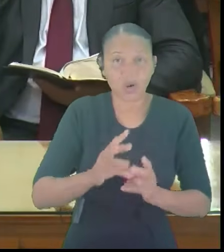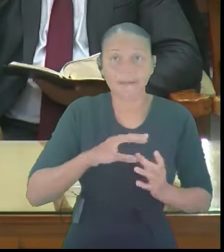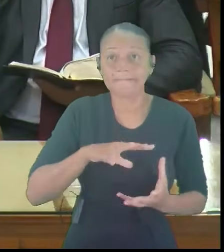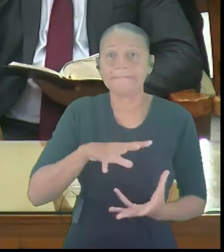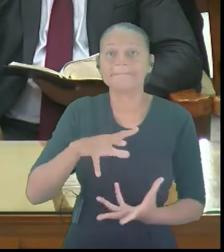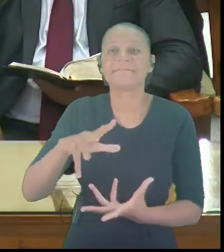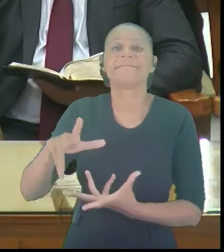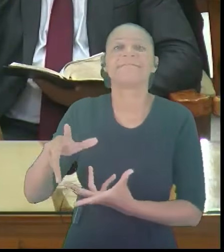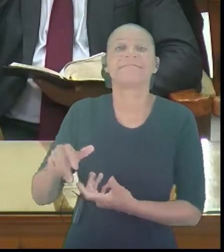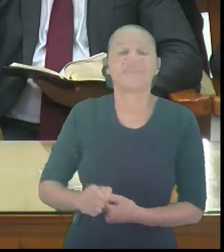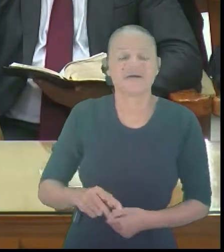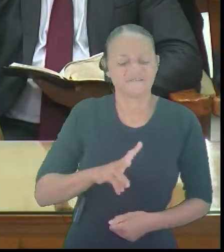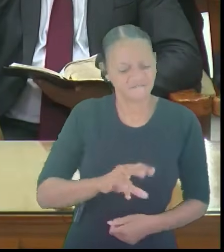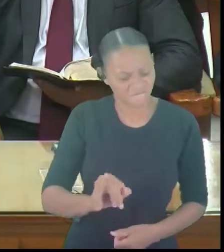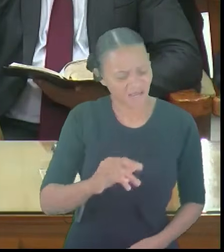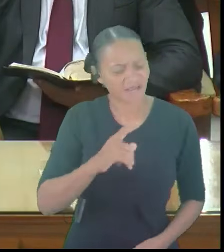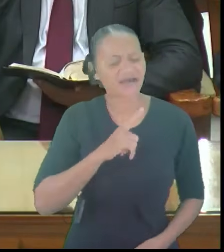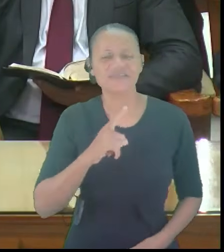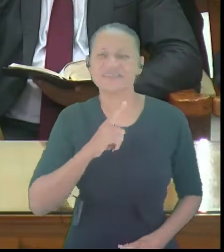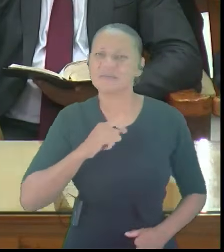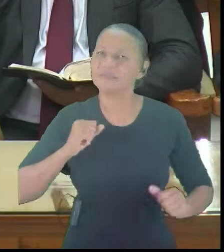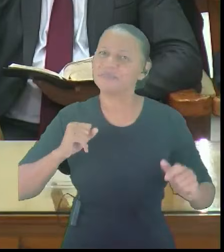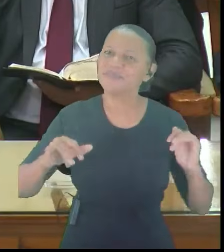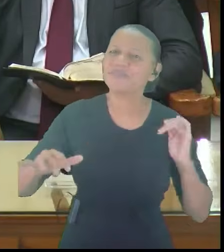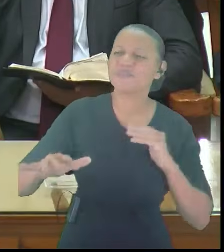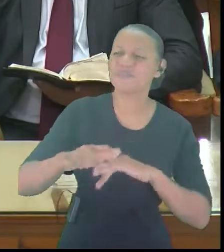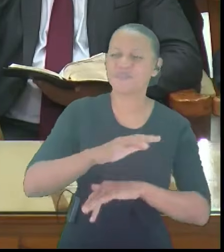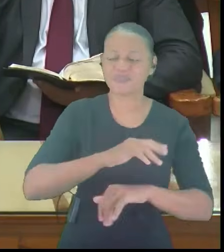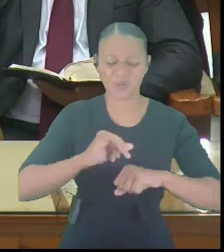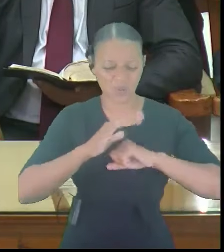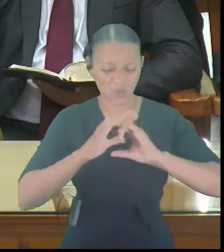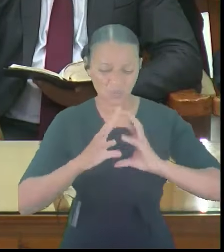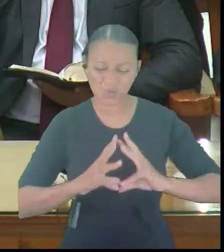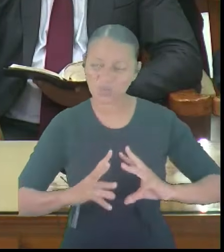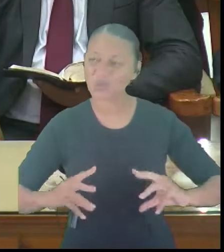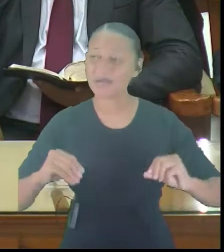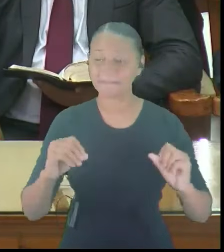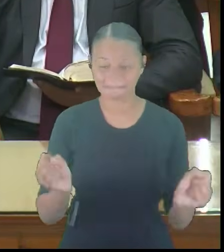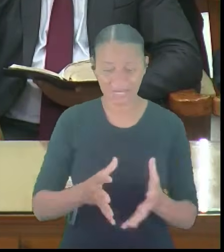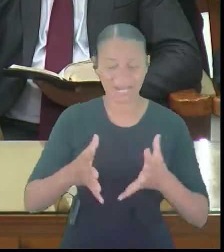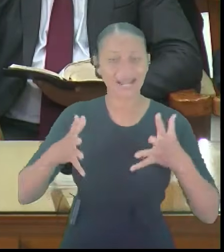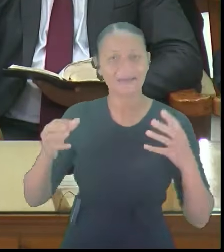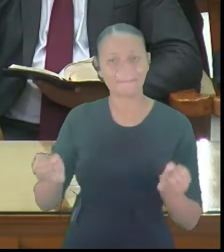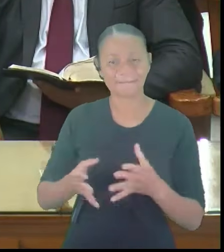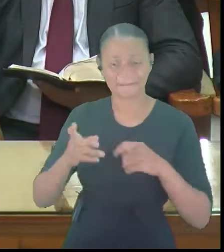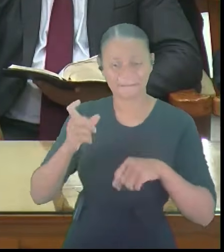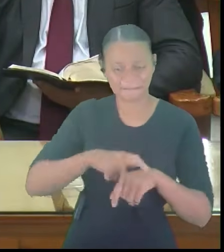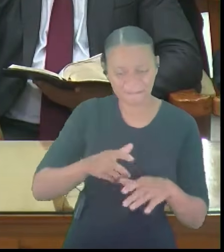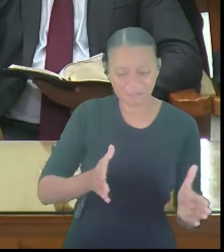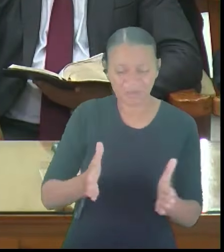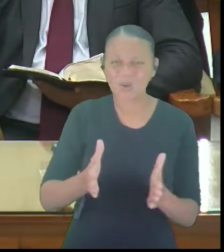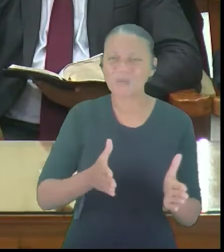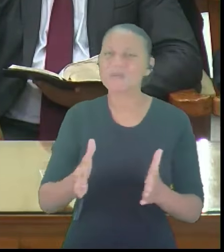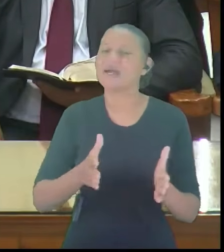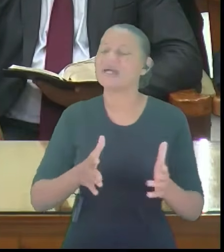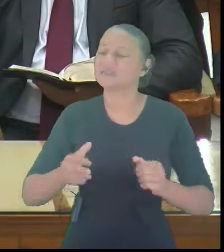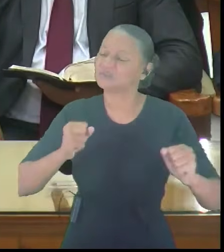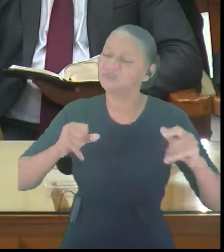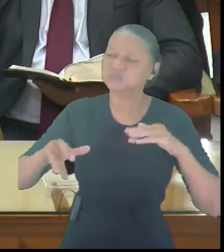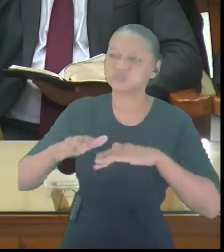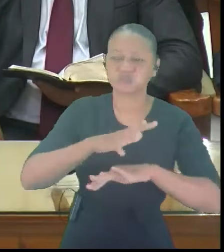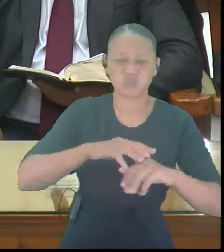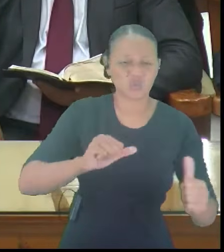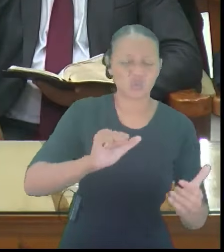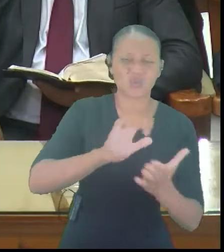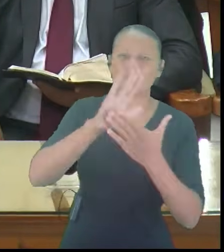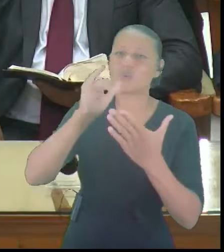haverá derramamentos, haverá curas, haverá milagres, haverá momentos de derramamentos. Louvado